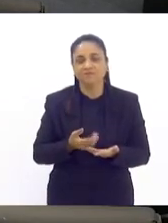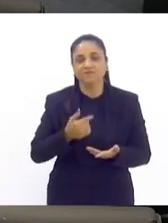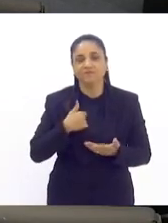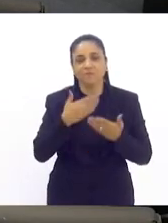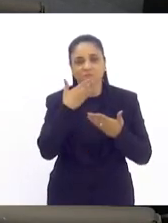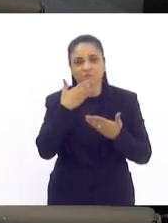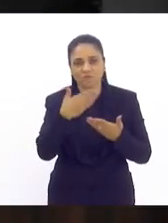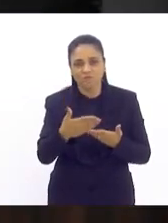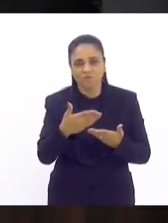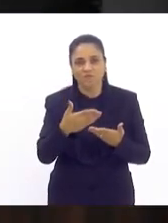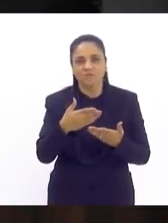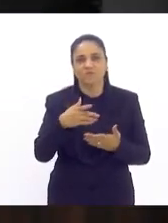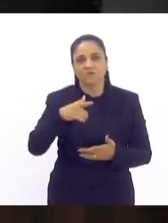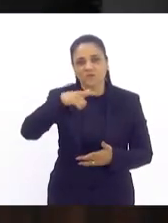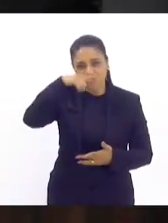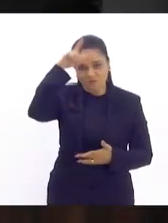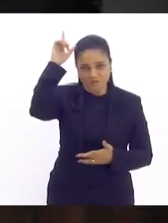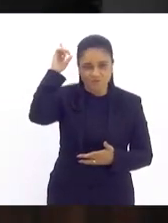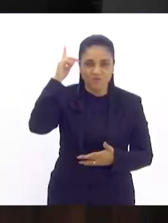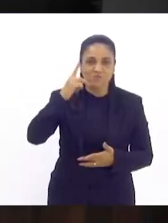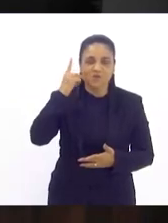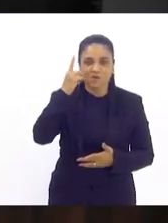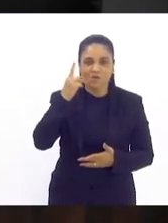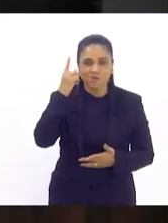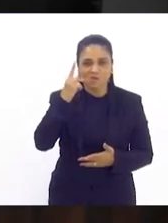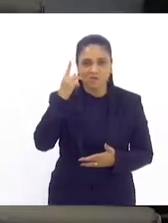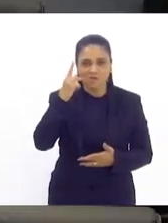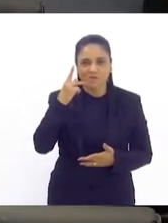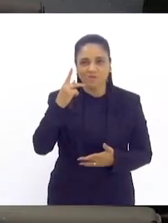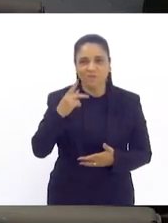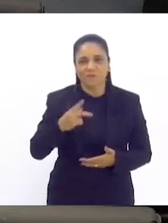Deputado Luiz Paulo por favor